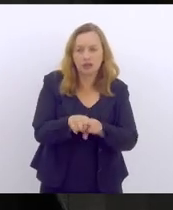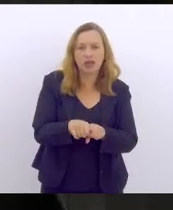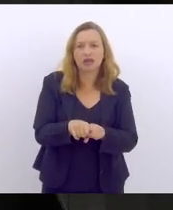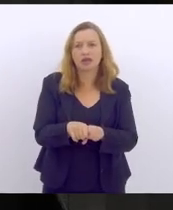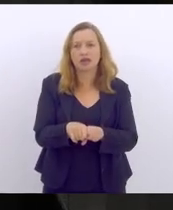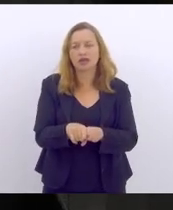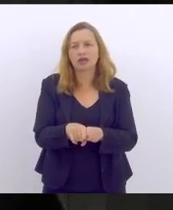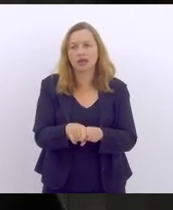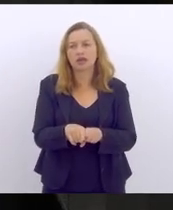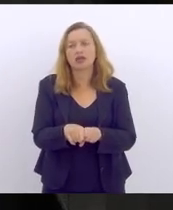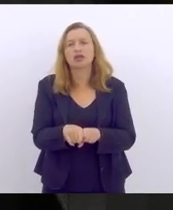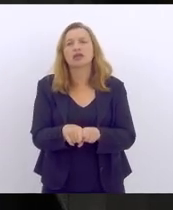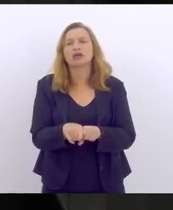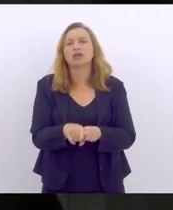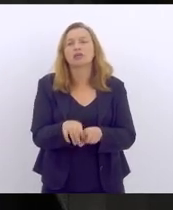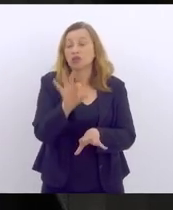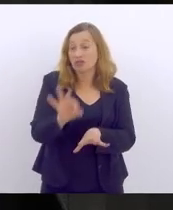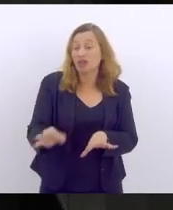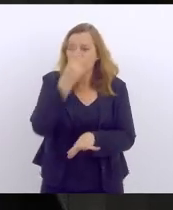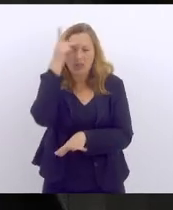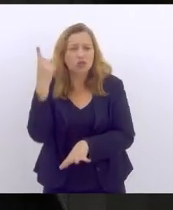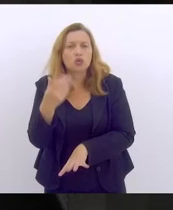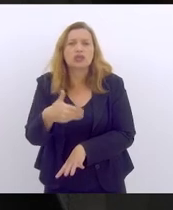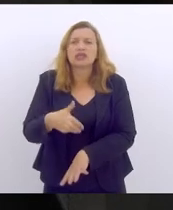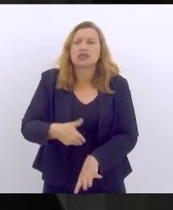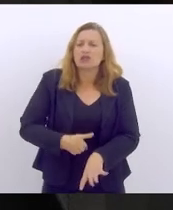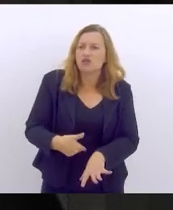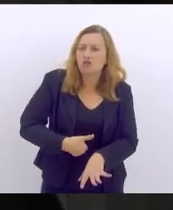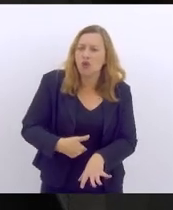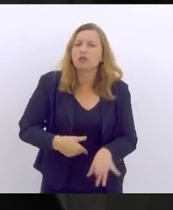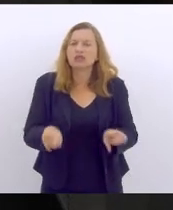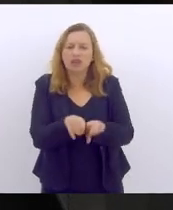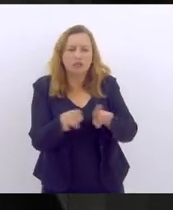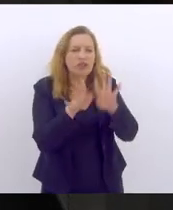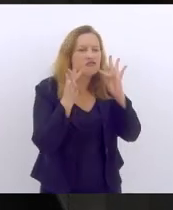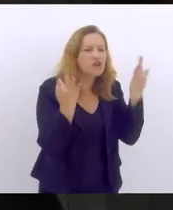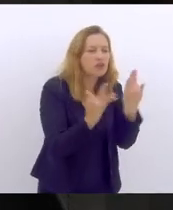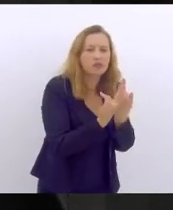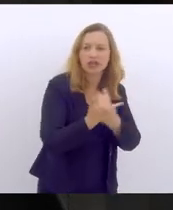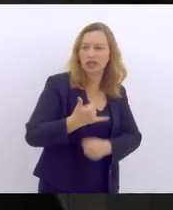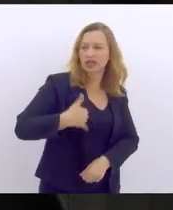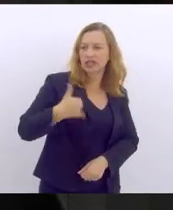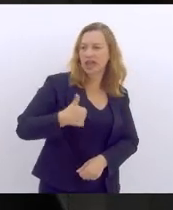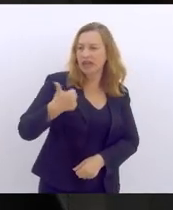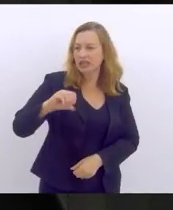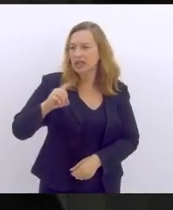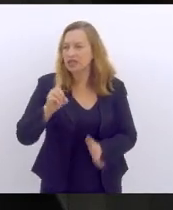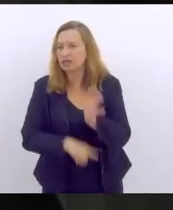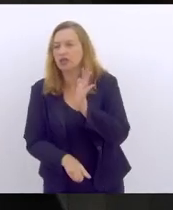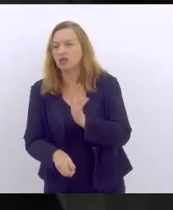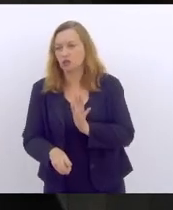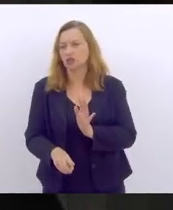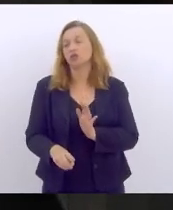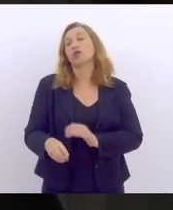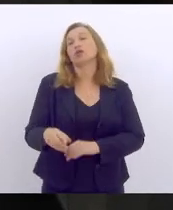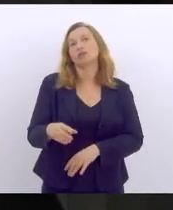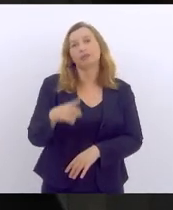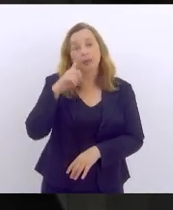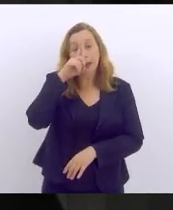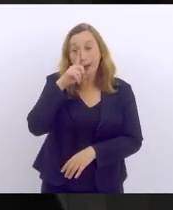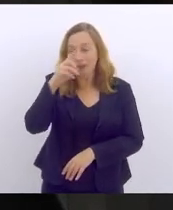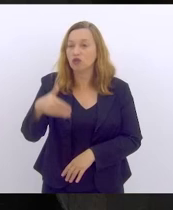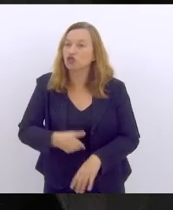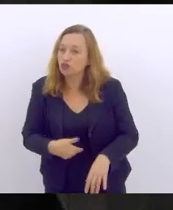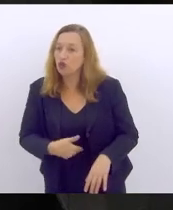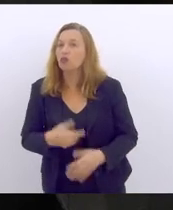do percentual de pessoas que passam fome e no percentual de Lares ou domicílios que tem criança de menos 10 anos que correm risco de